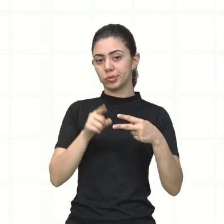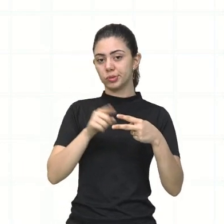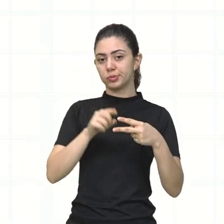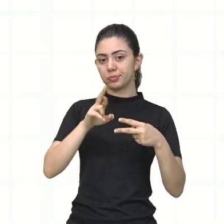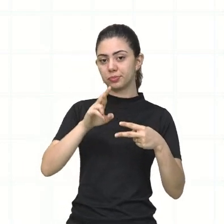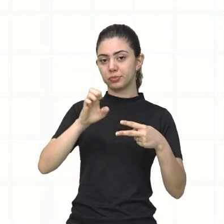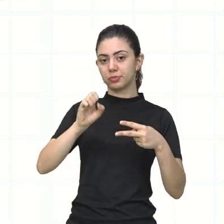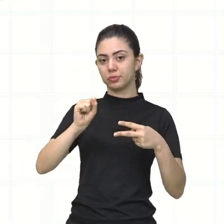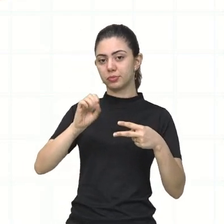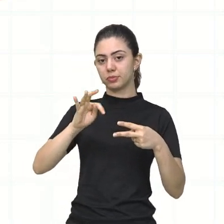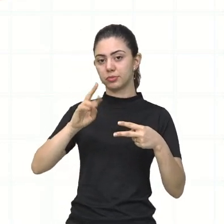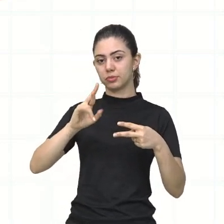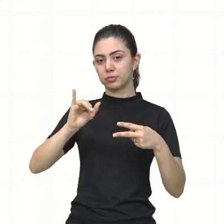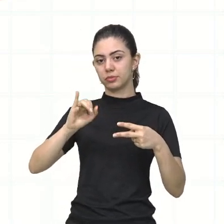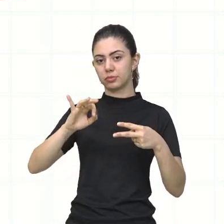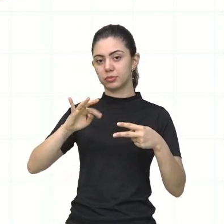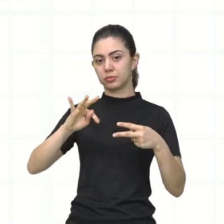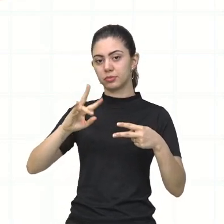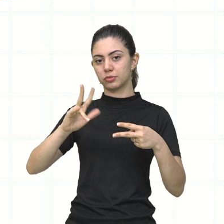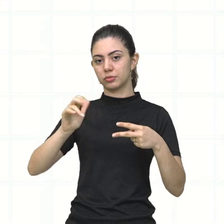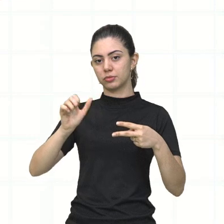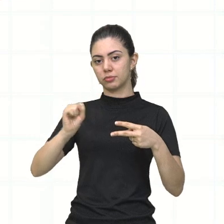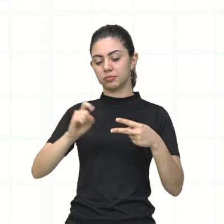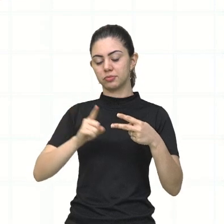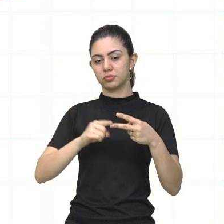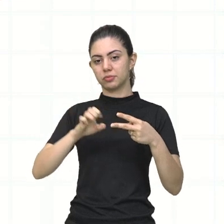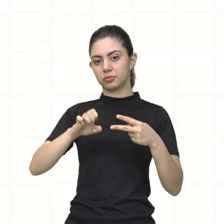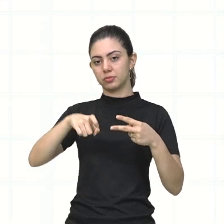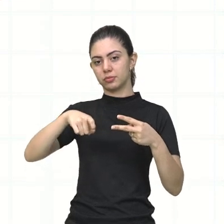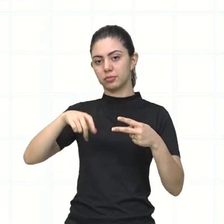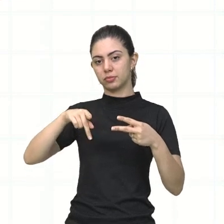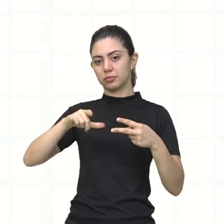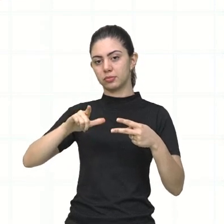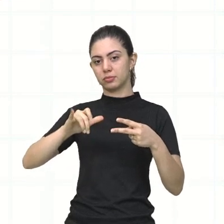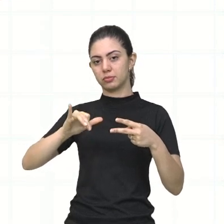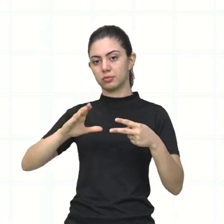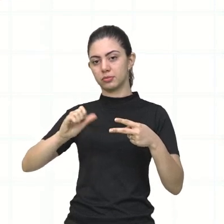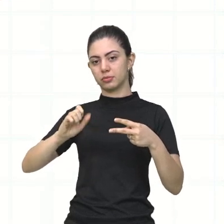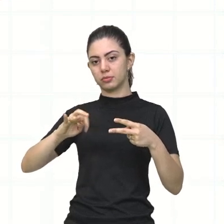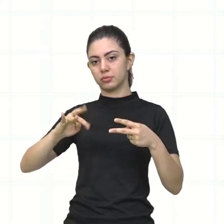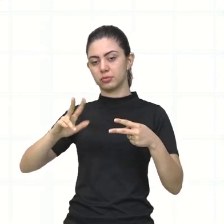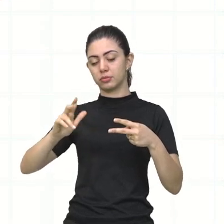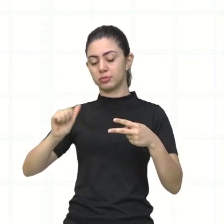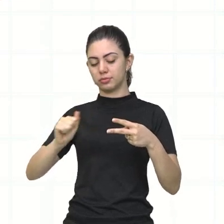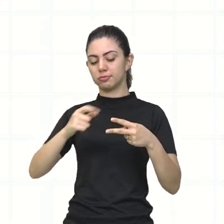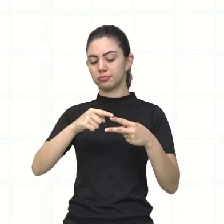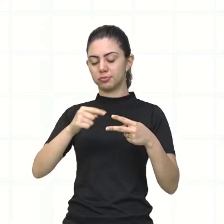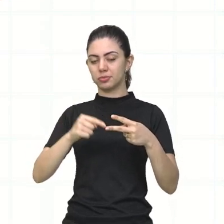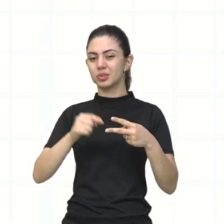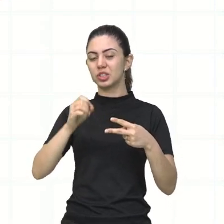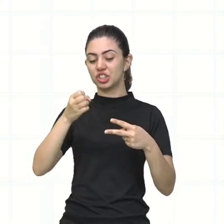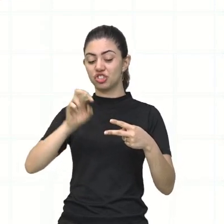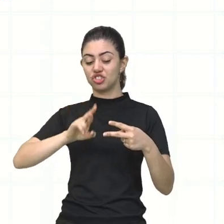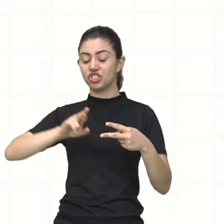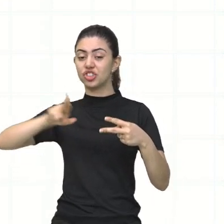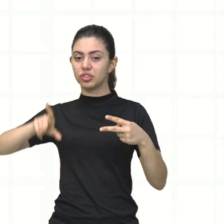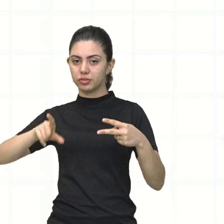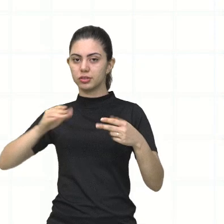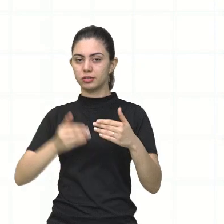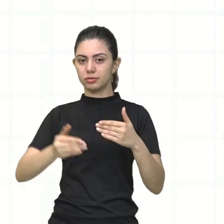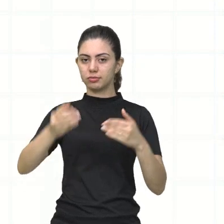restritivas e explicativas. A diferença entre elas é bastante clara, bastante tranquila, a gente vai ver já